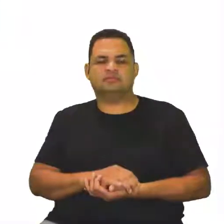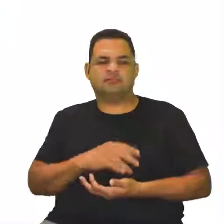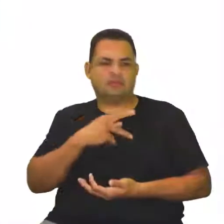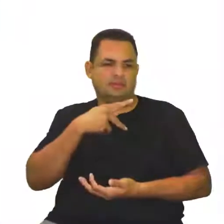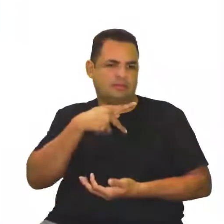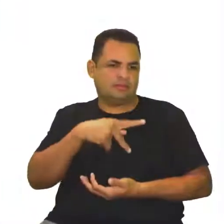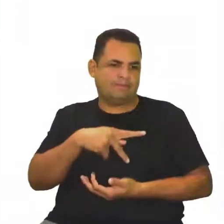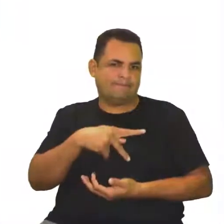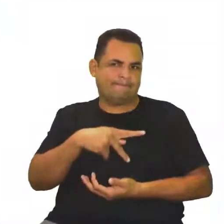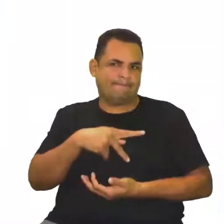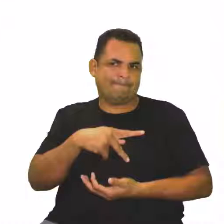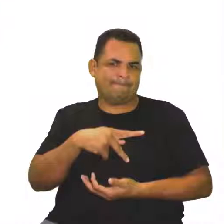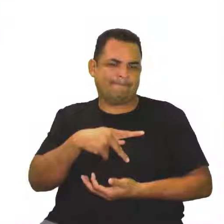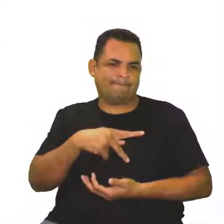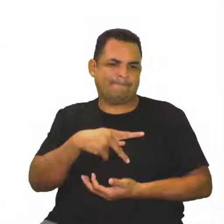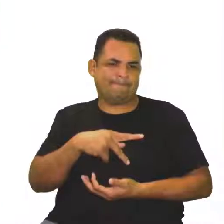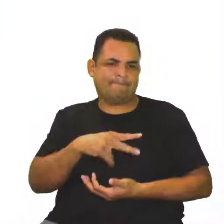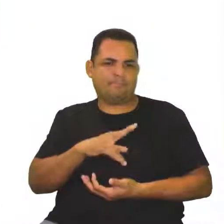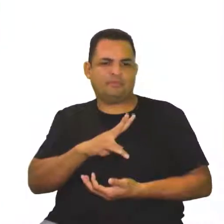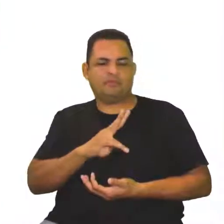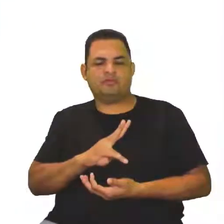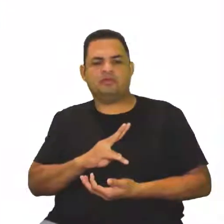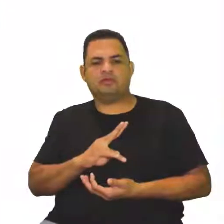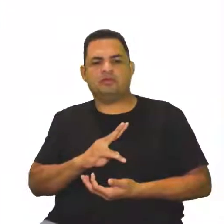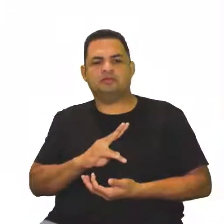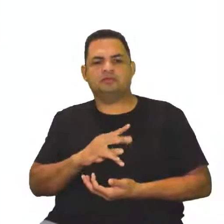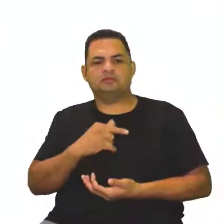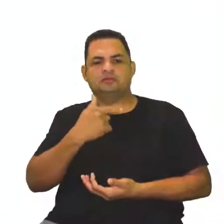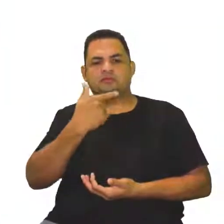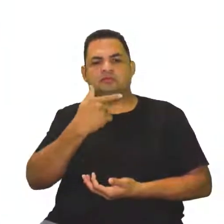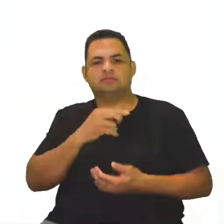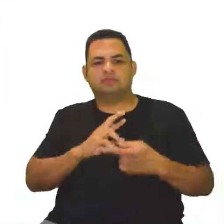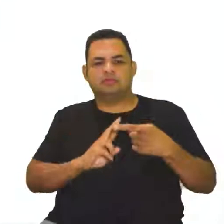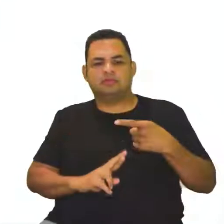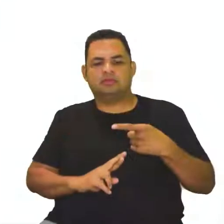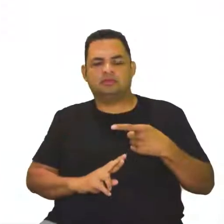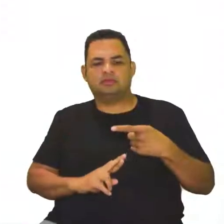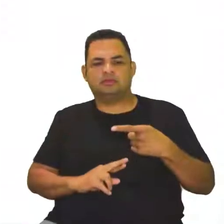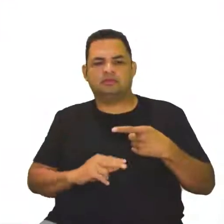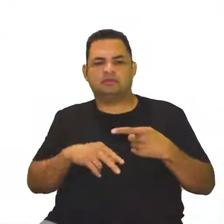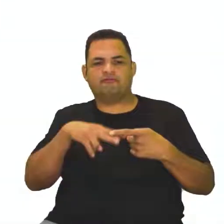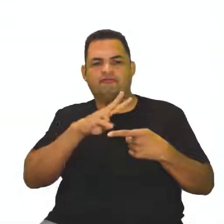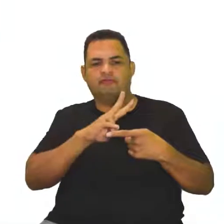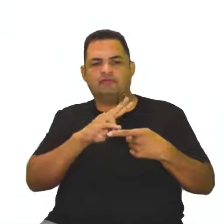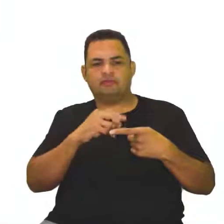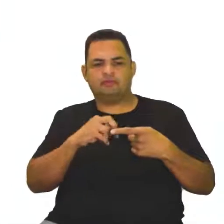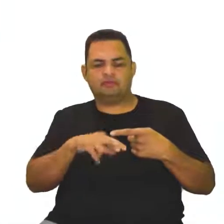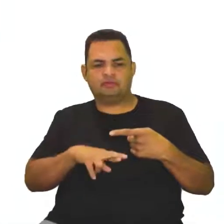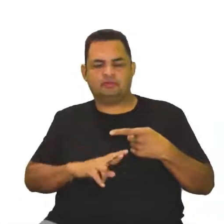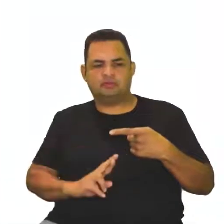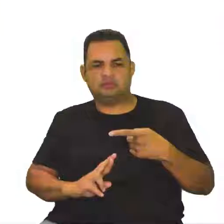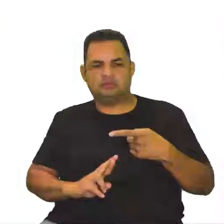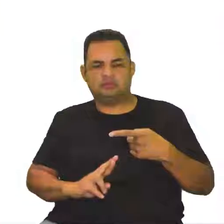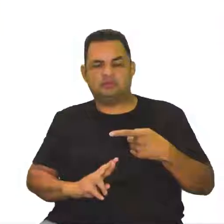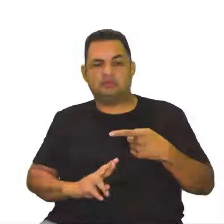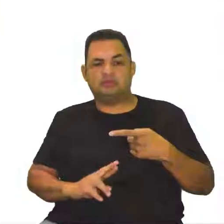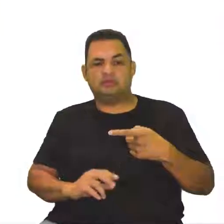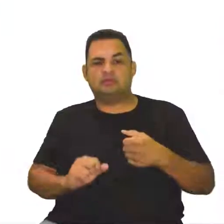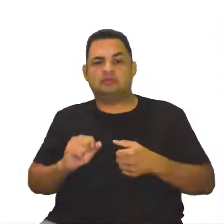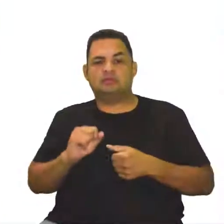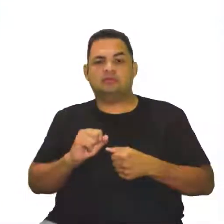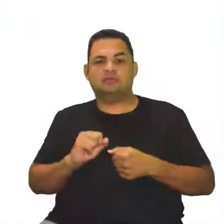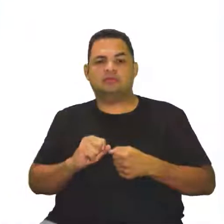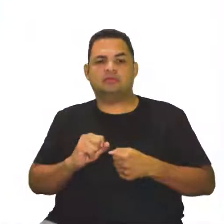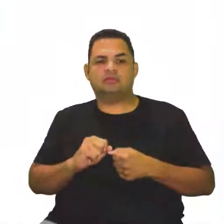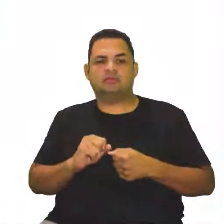Potência é voltagem sobre quem? Resistência, ok? Aí sim, olha só, o que a gente faz